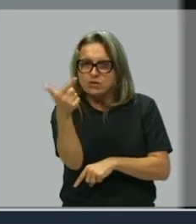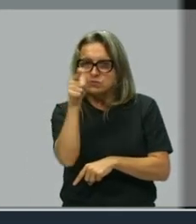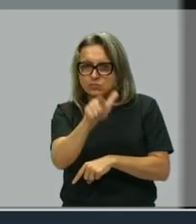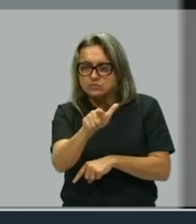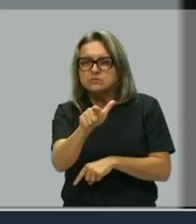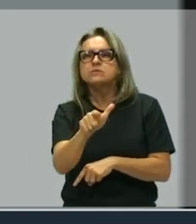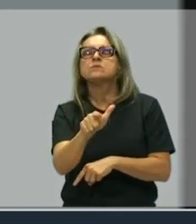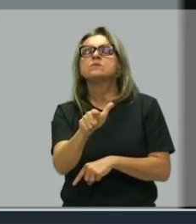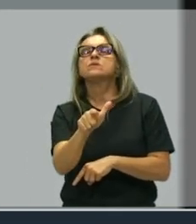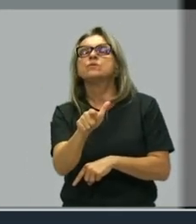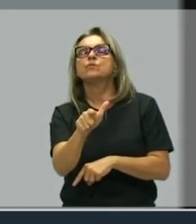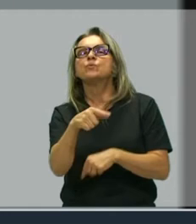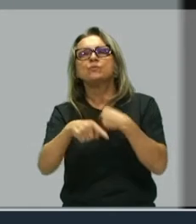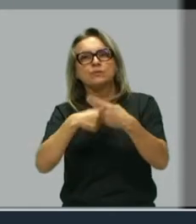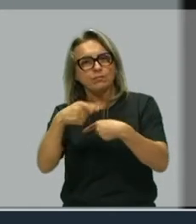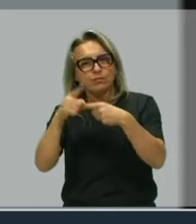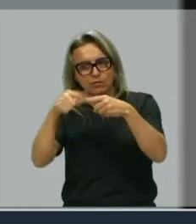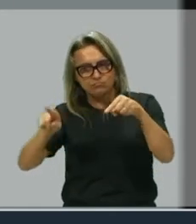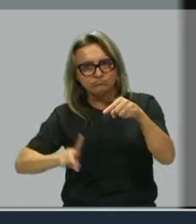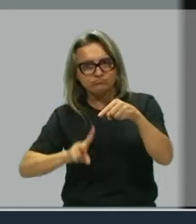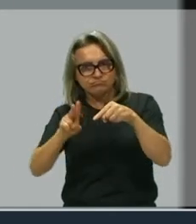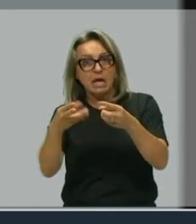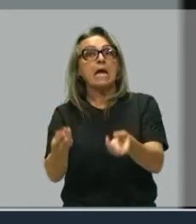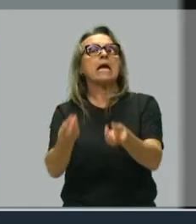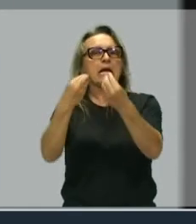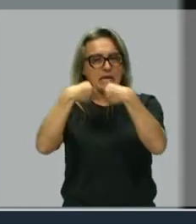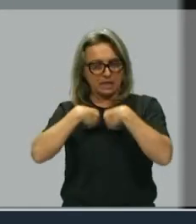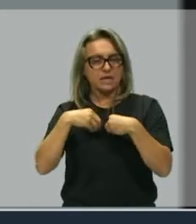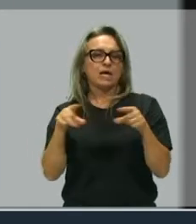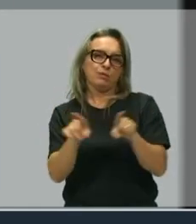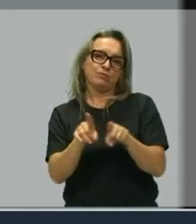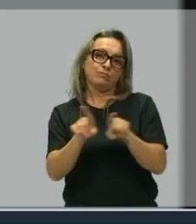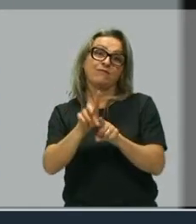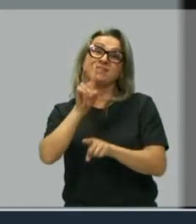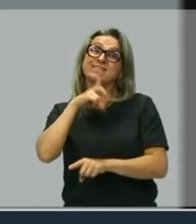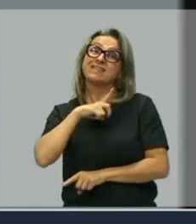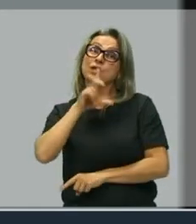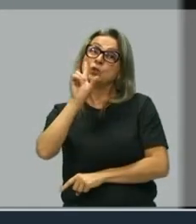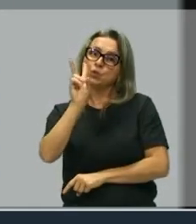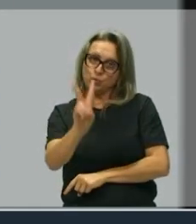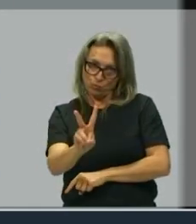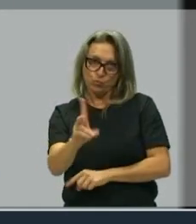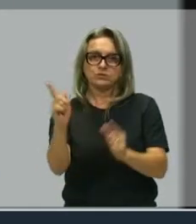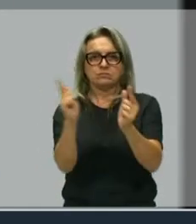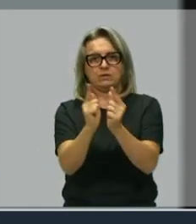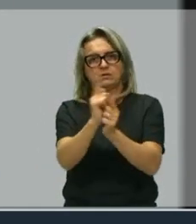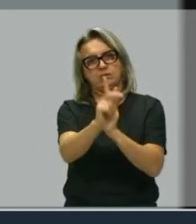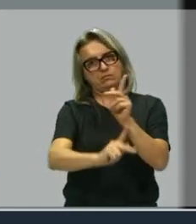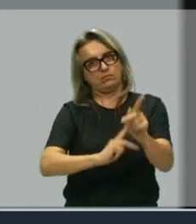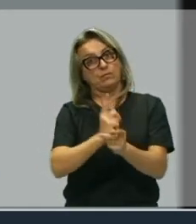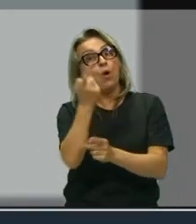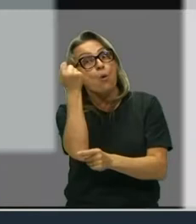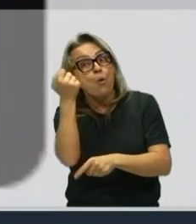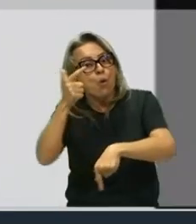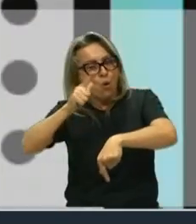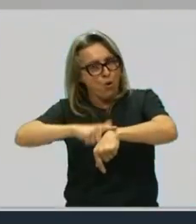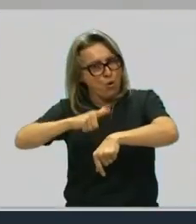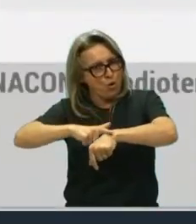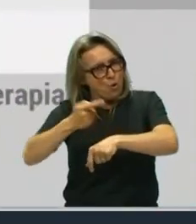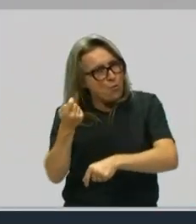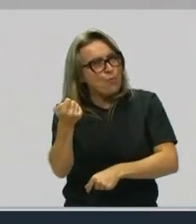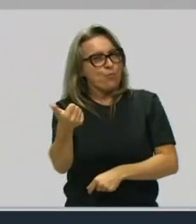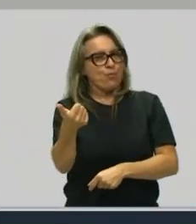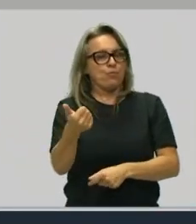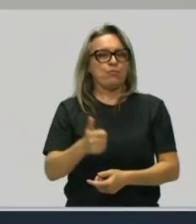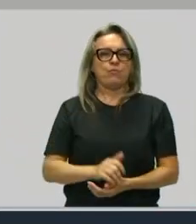na estrutura. Ganhamos essa ressonância e teremos, então, duas ressonâncias para atender a população em breve.